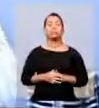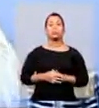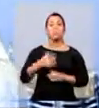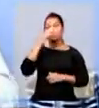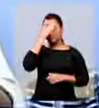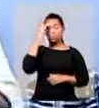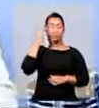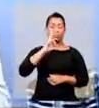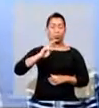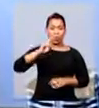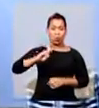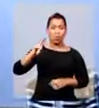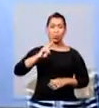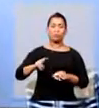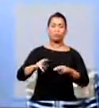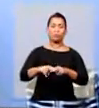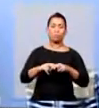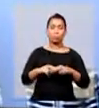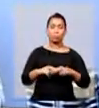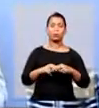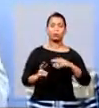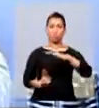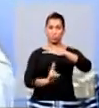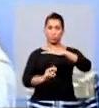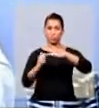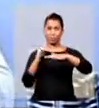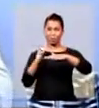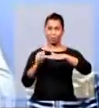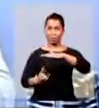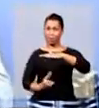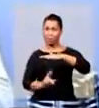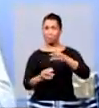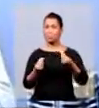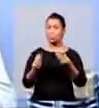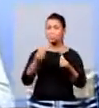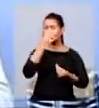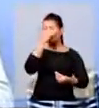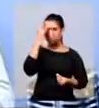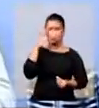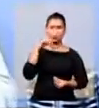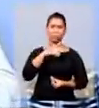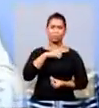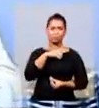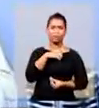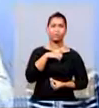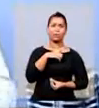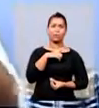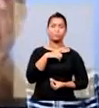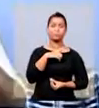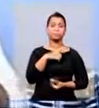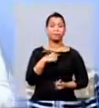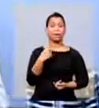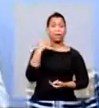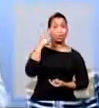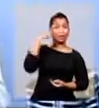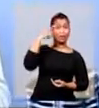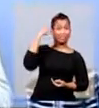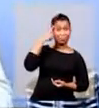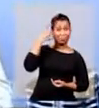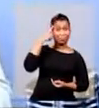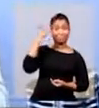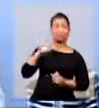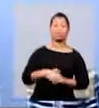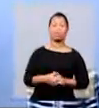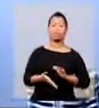à quantidade de pessoas. Até eu estava com uma ideia de me propor até ir ao terminal para que a gente